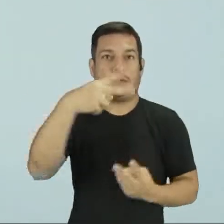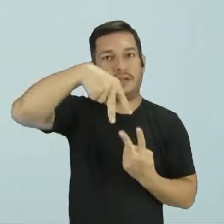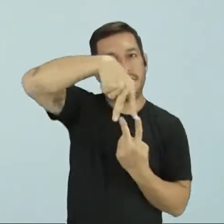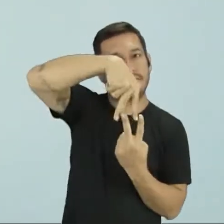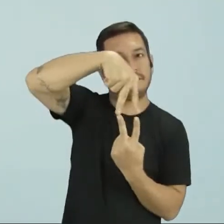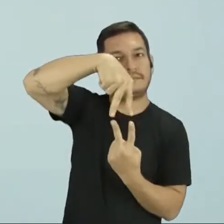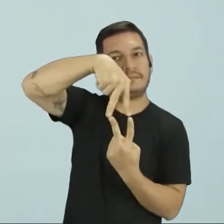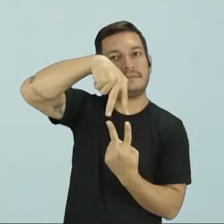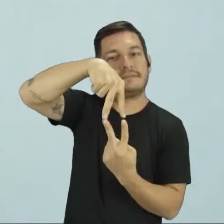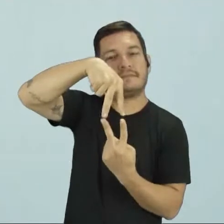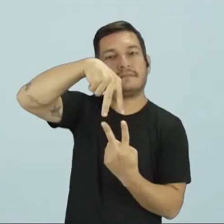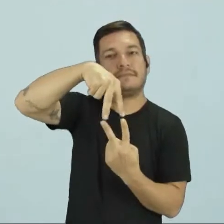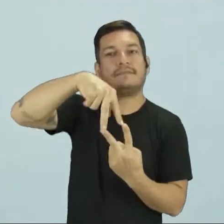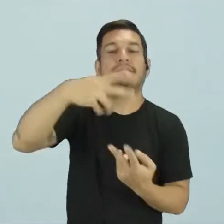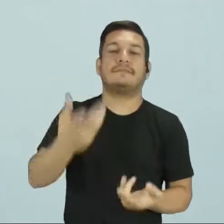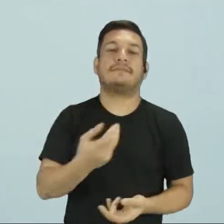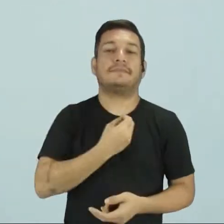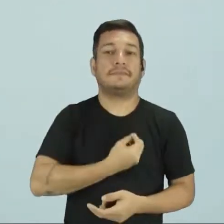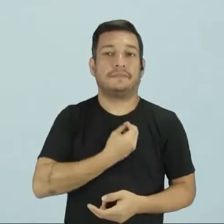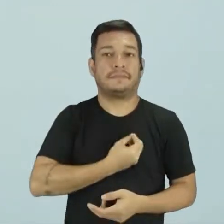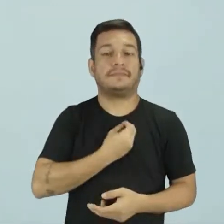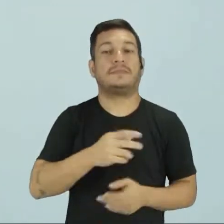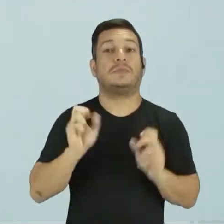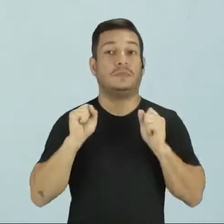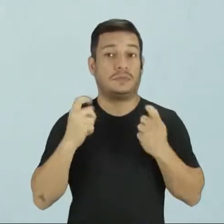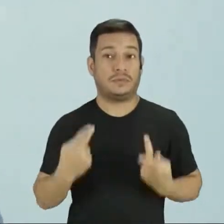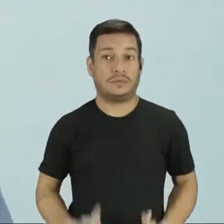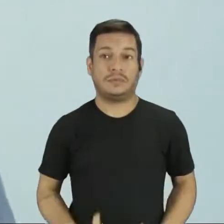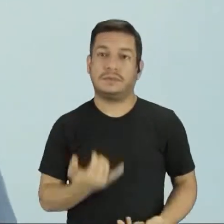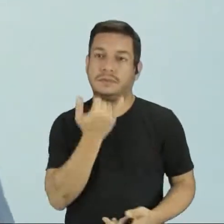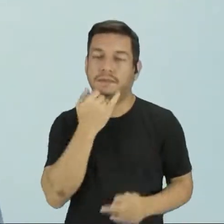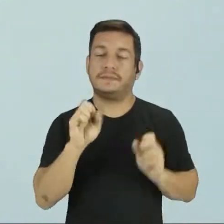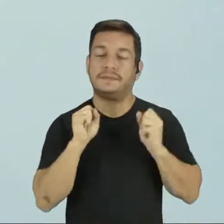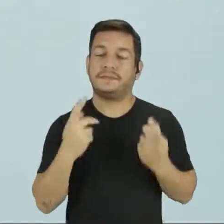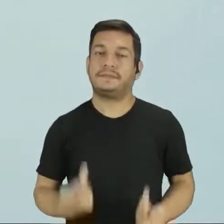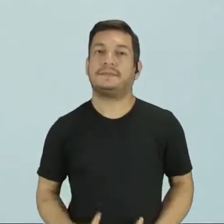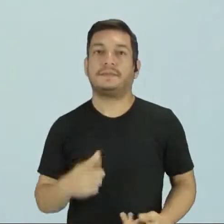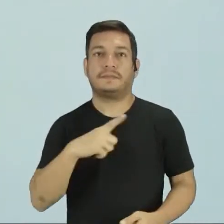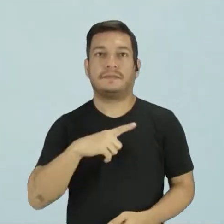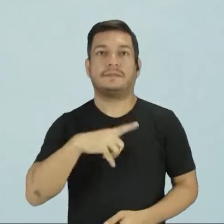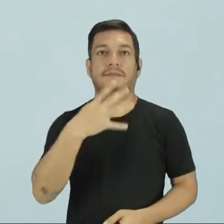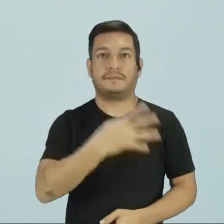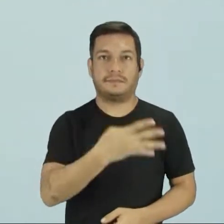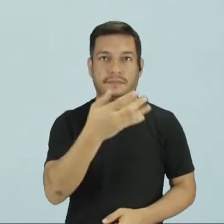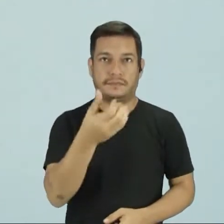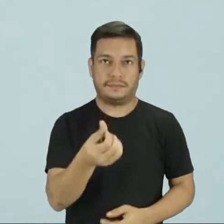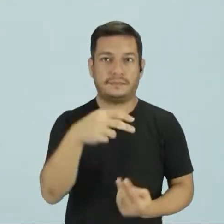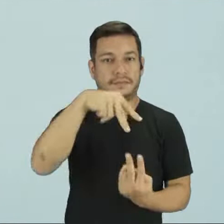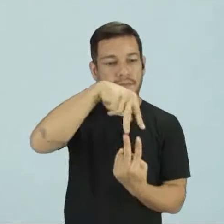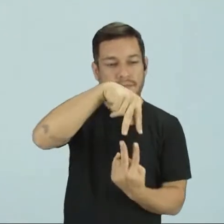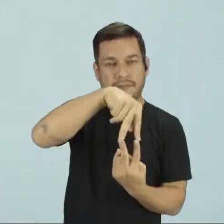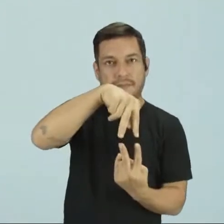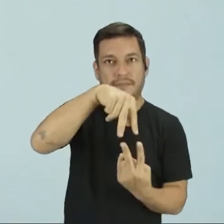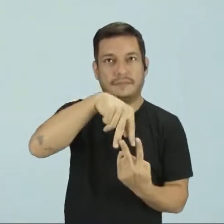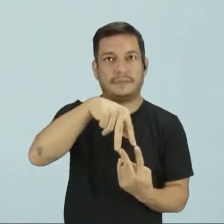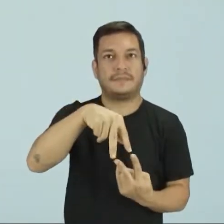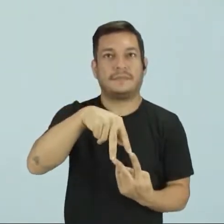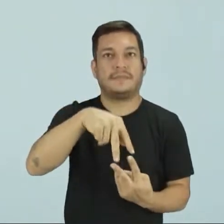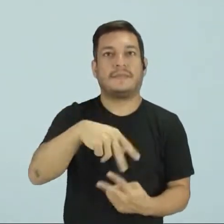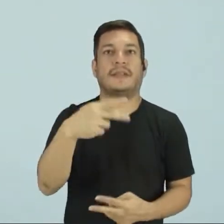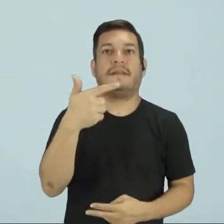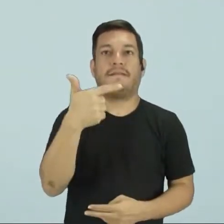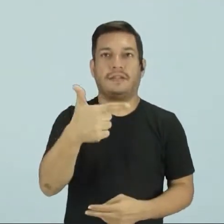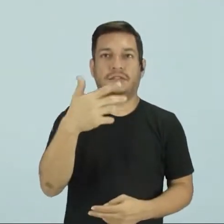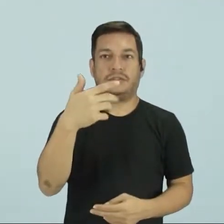Então, nos seres vivos, né, nos seres humanos, perdão, nós temos 46 cromossomos, 23 pares